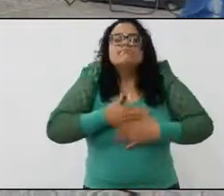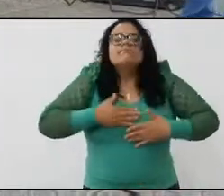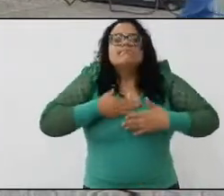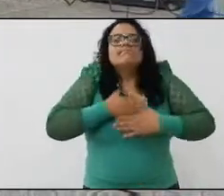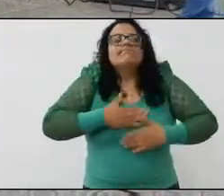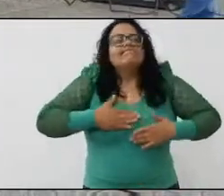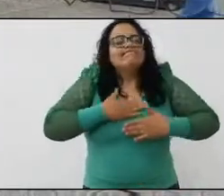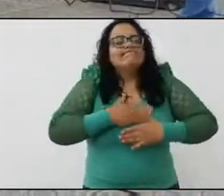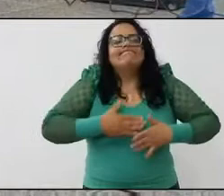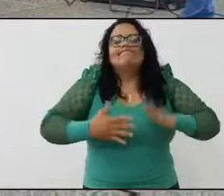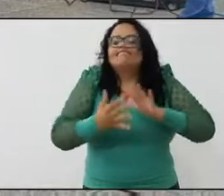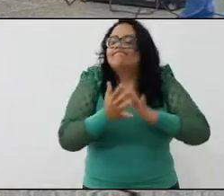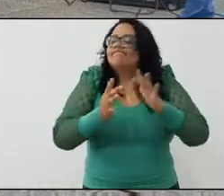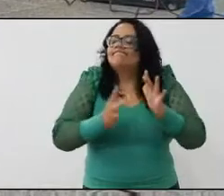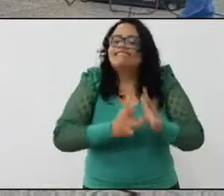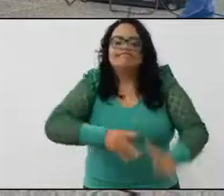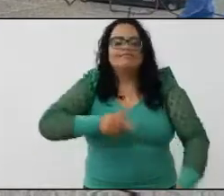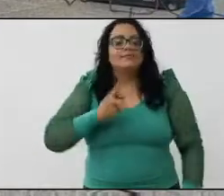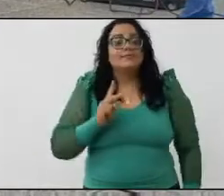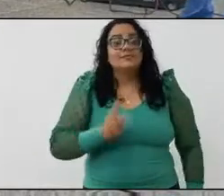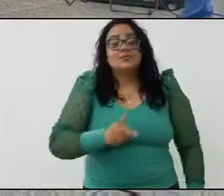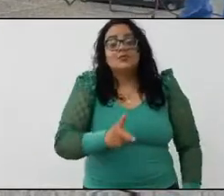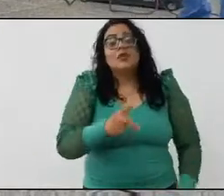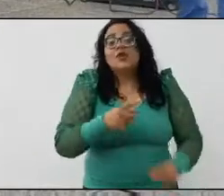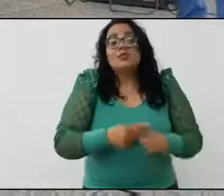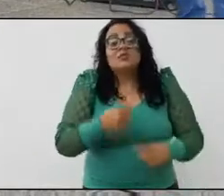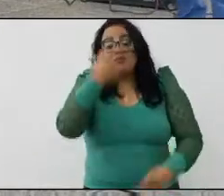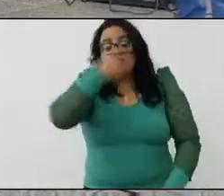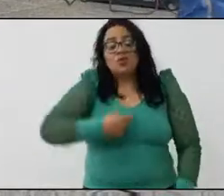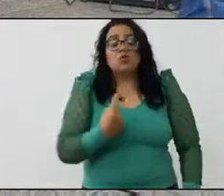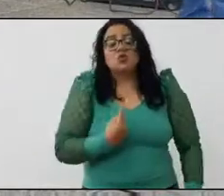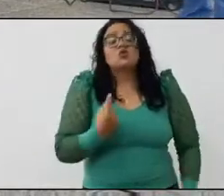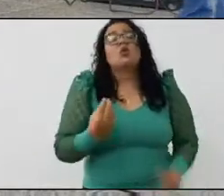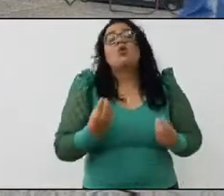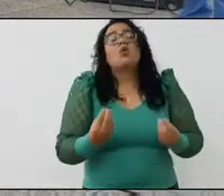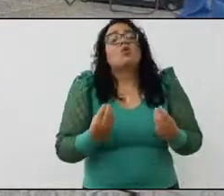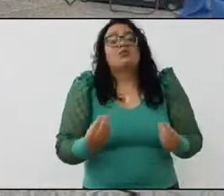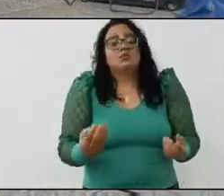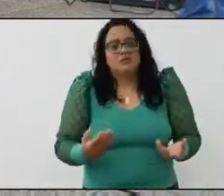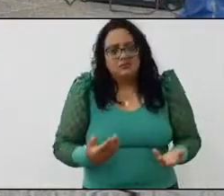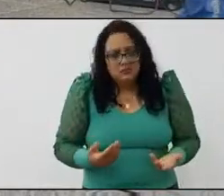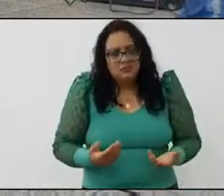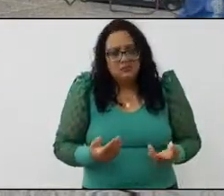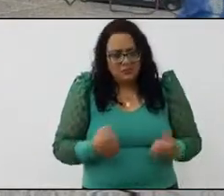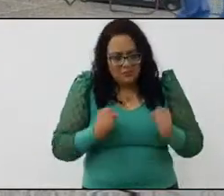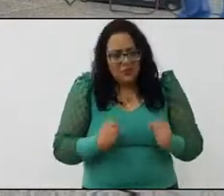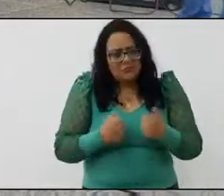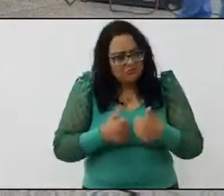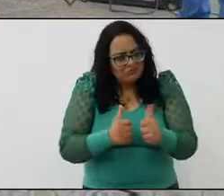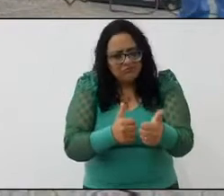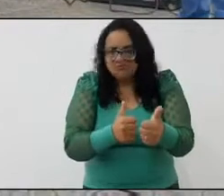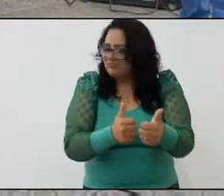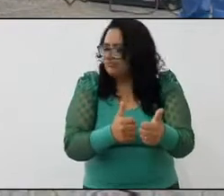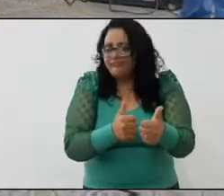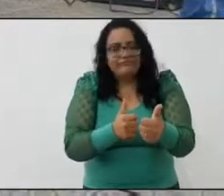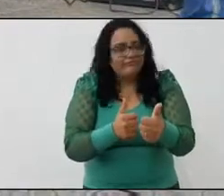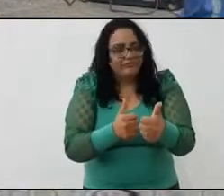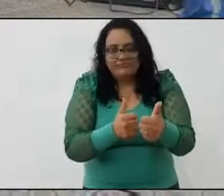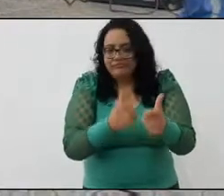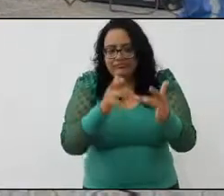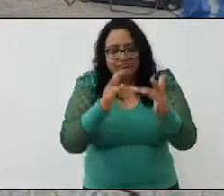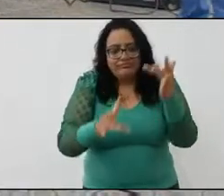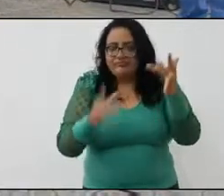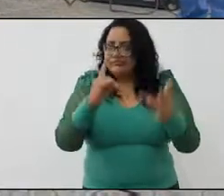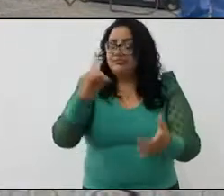a todo instante, porque, Senhor, sozinhos nós não temos como prosseguir, mas com a